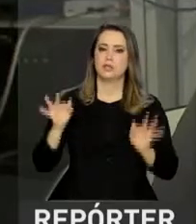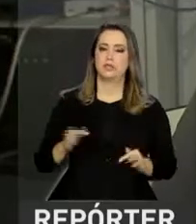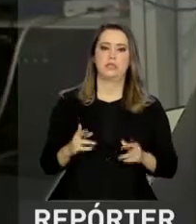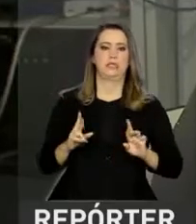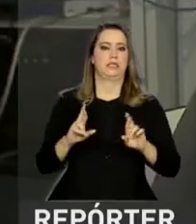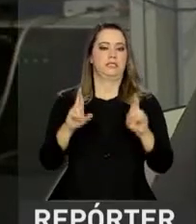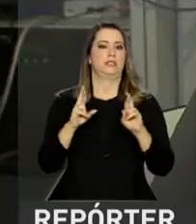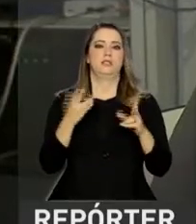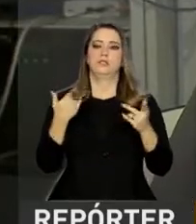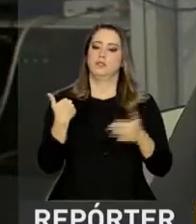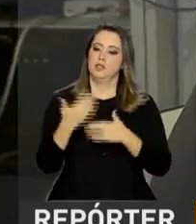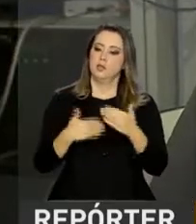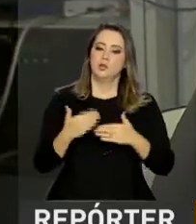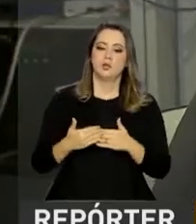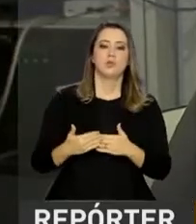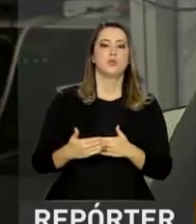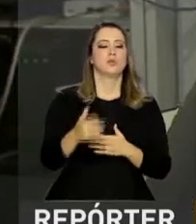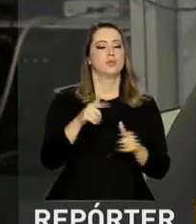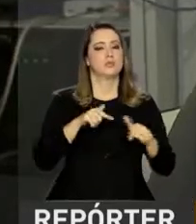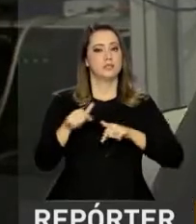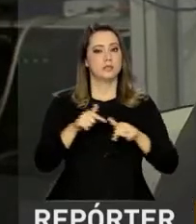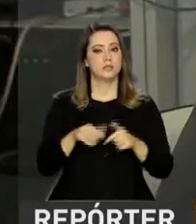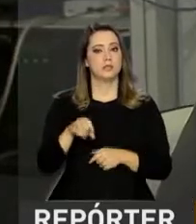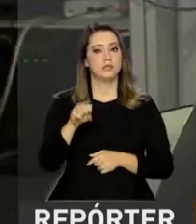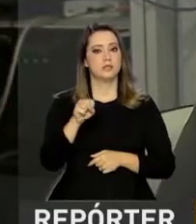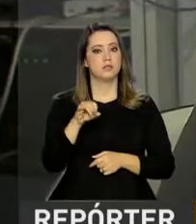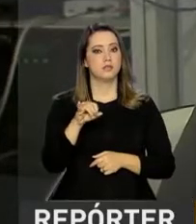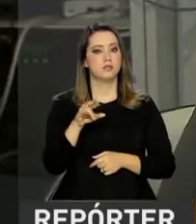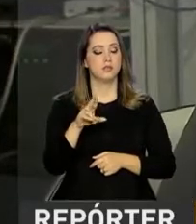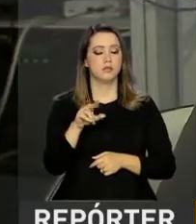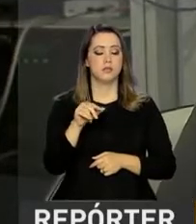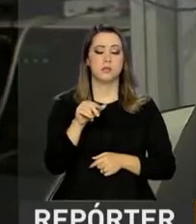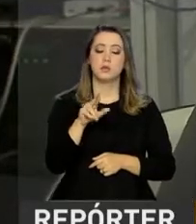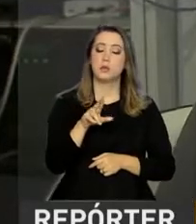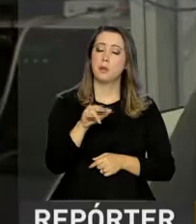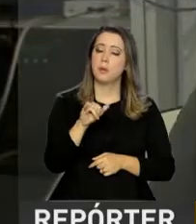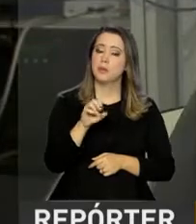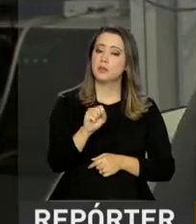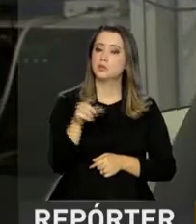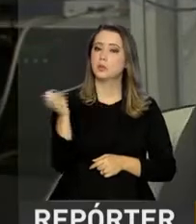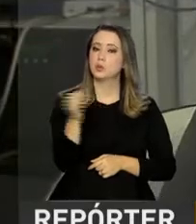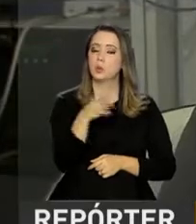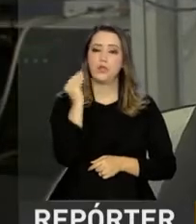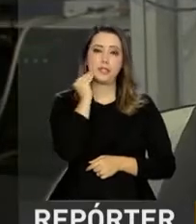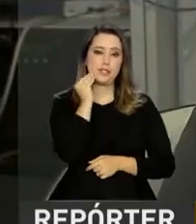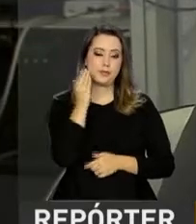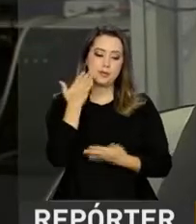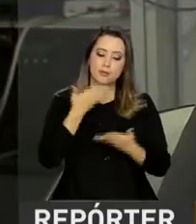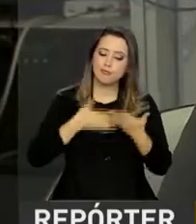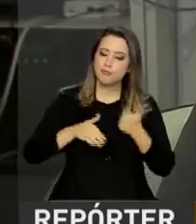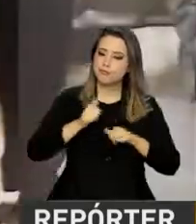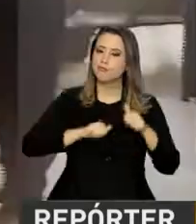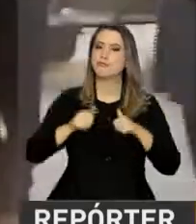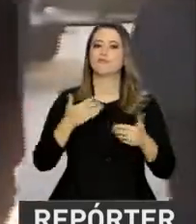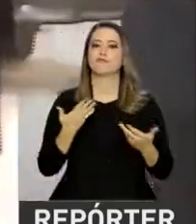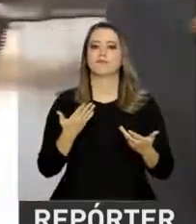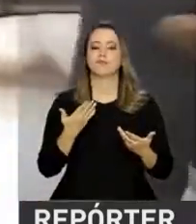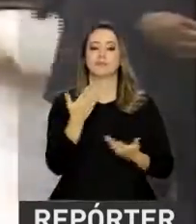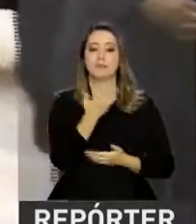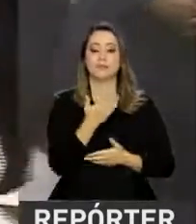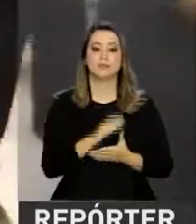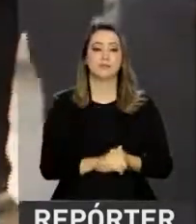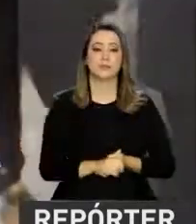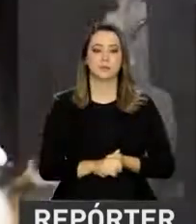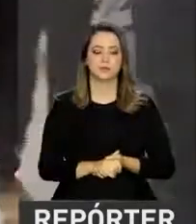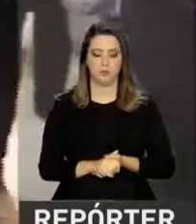expectativa em começar a trabalhar nos filhos e começar a fazer os experimentos diferentes enquanto mais avançadas o presidente